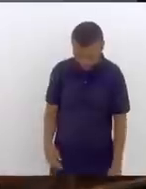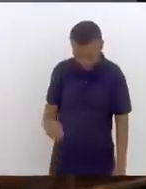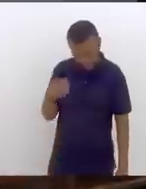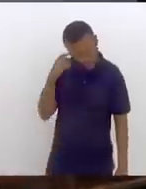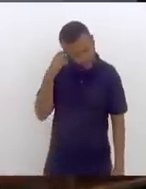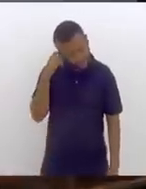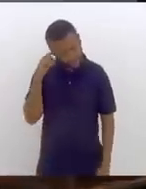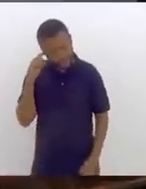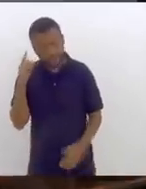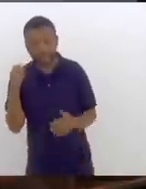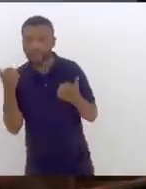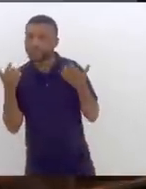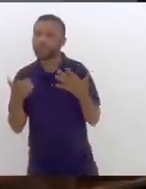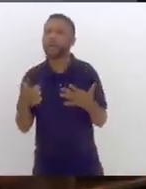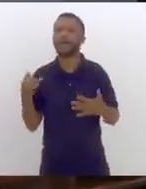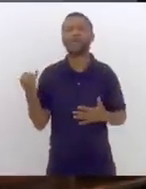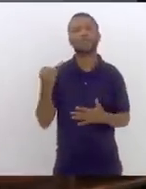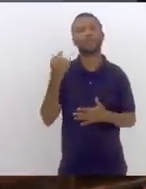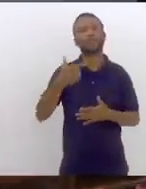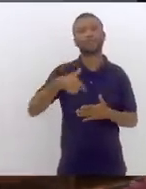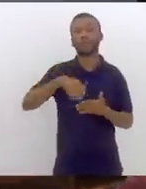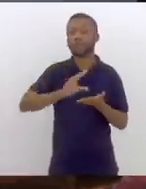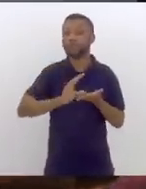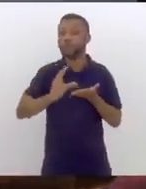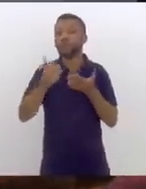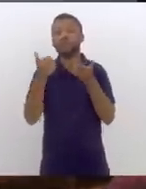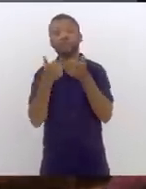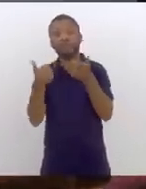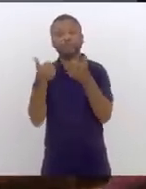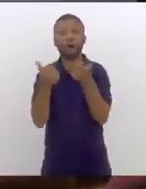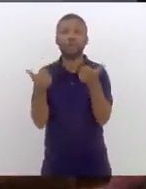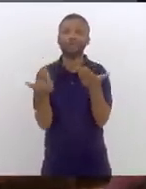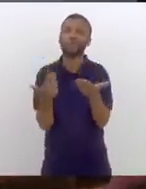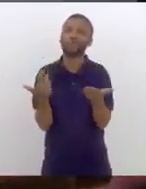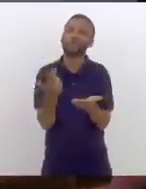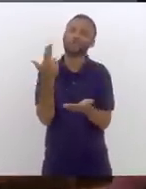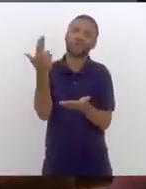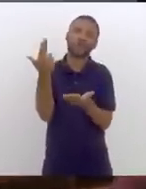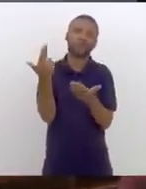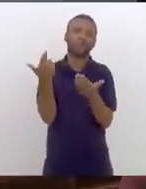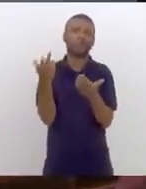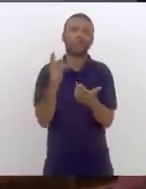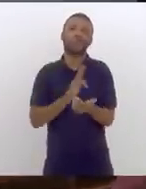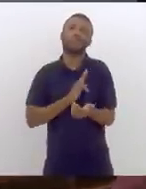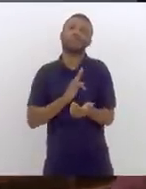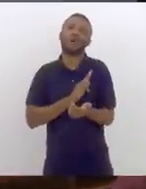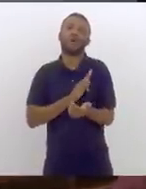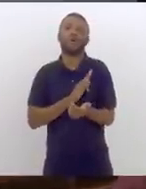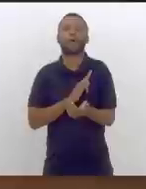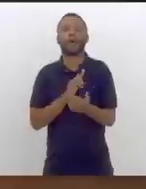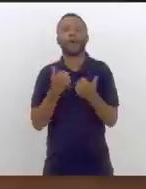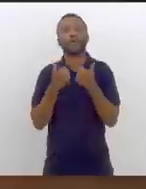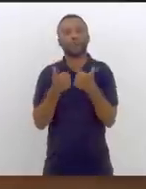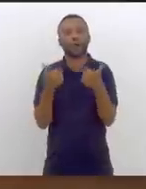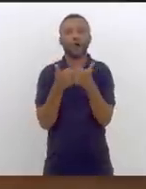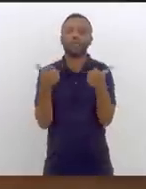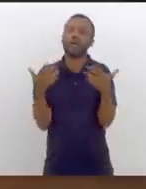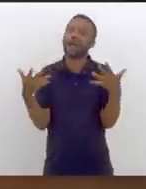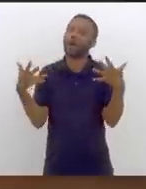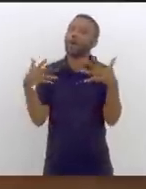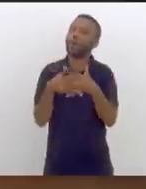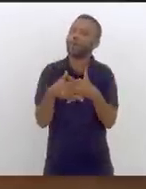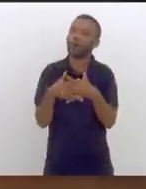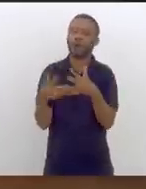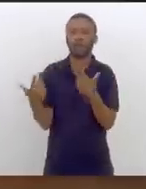dizer da importância que tem o auxílio transporte hoje não dá policial andar de ônibus é complicado e